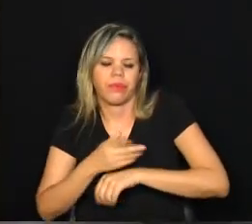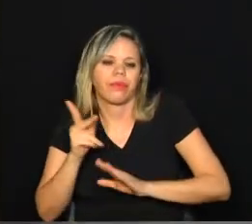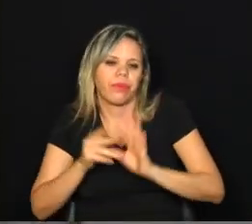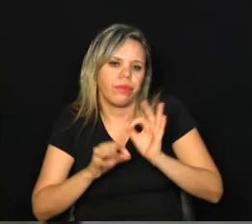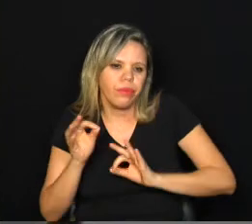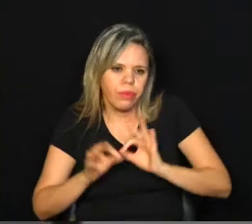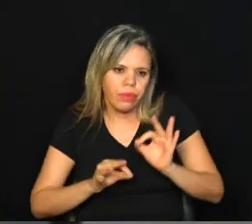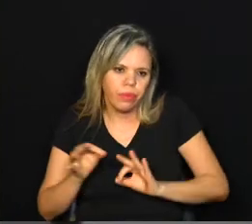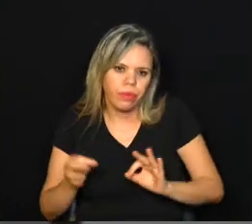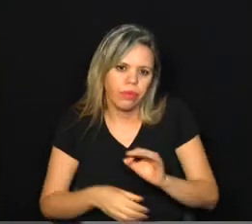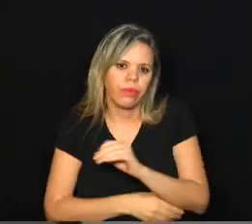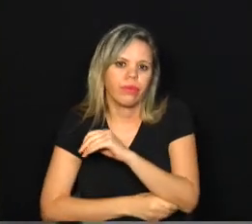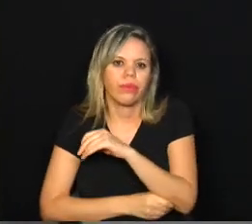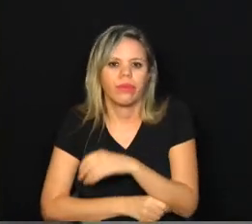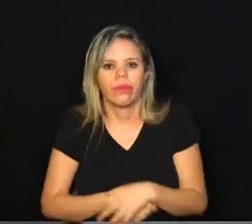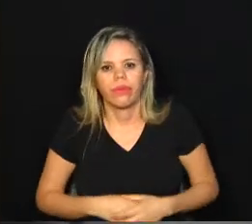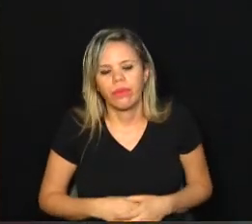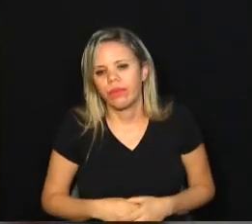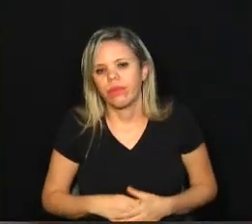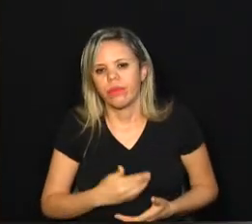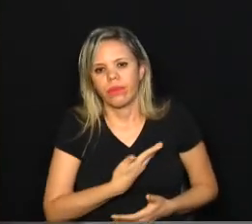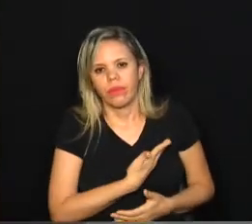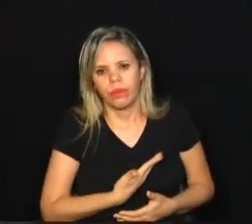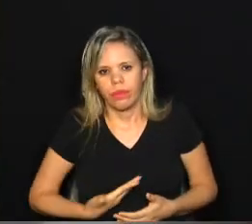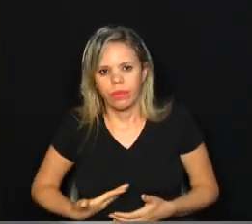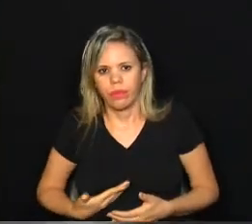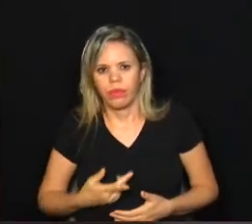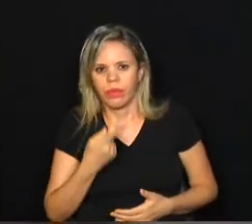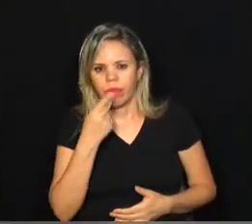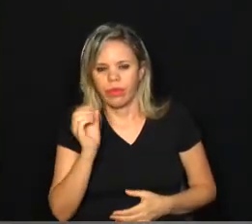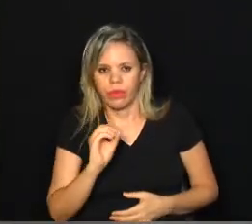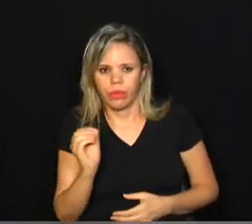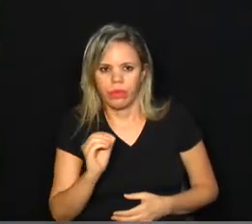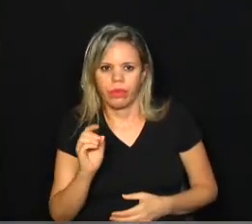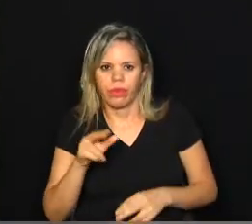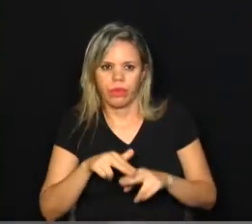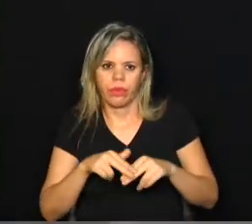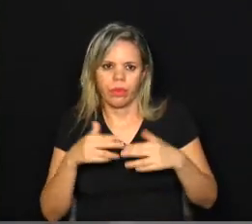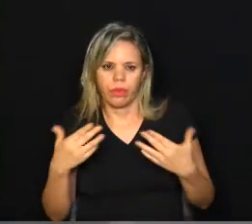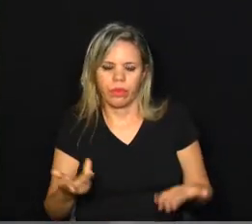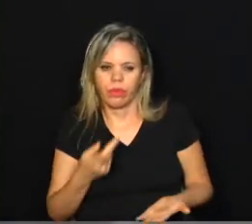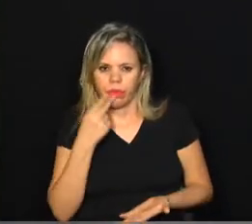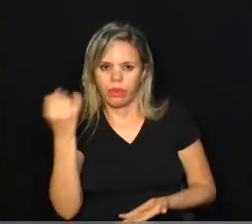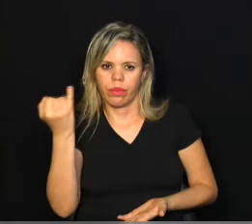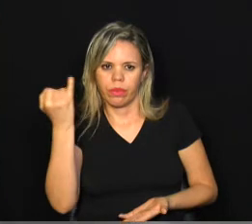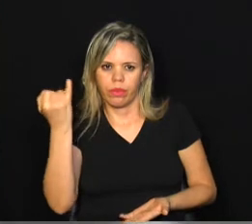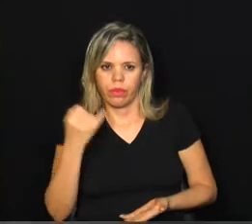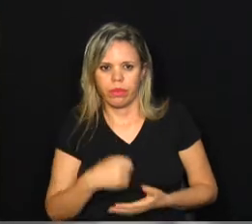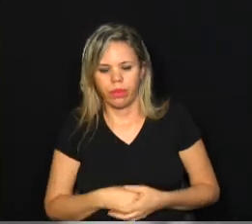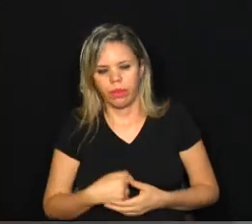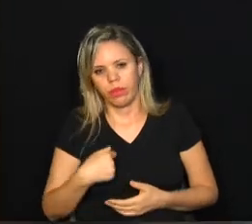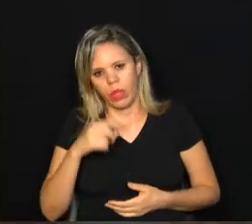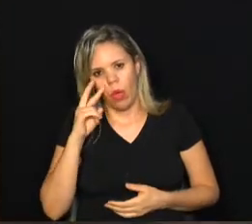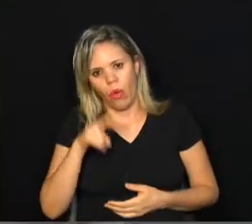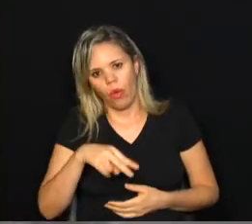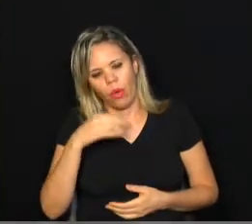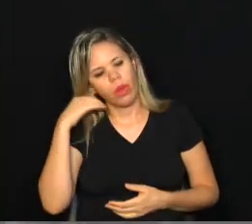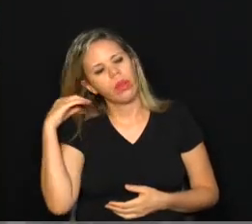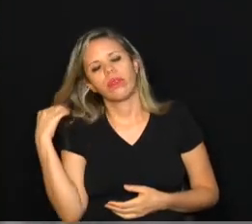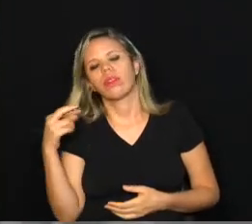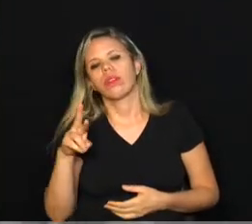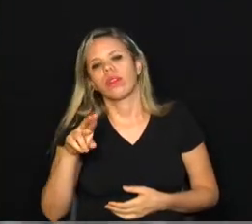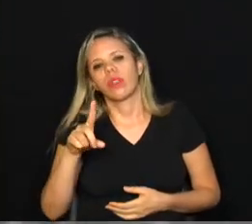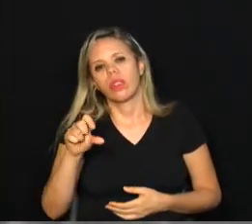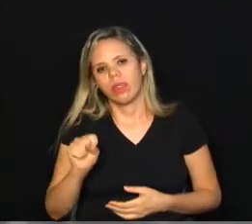planos de governo, que eu não estou falando por eles, estou dizendo sobre a importância que eu vejo no RIDS,